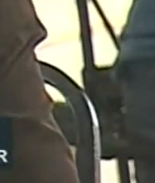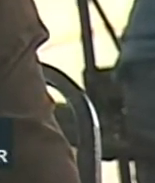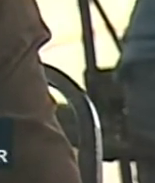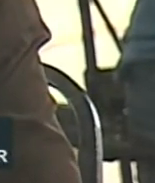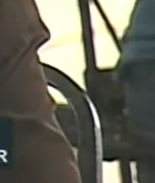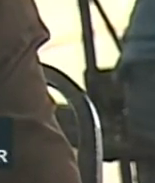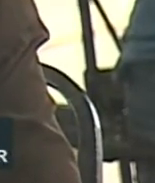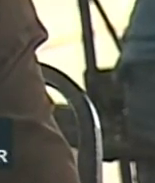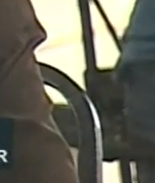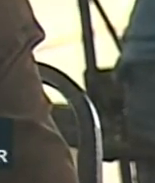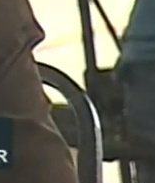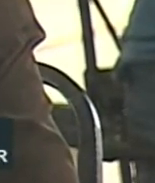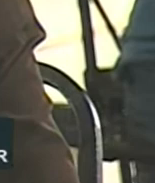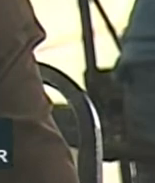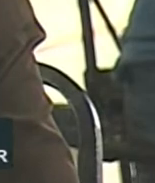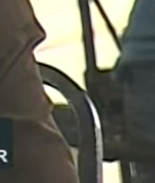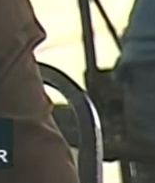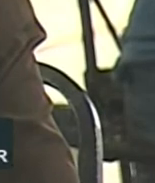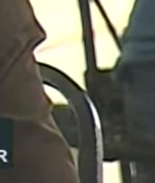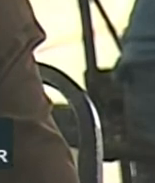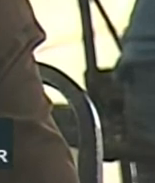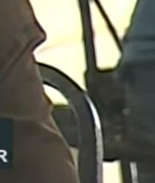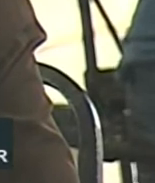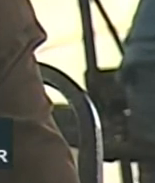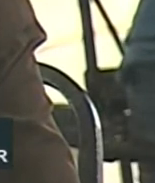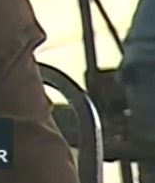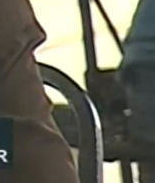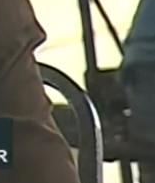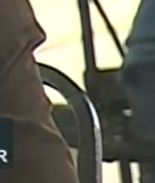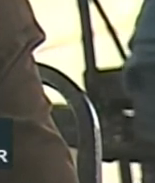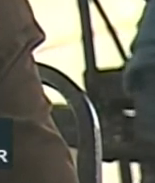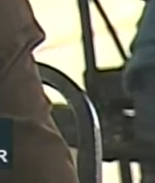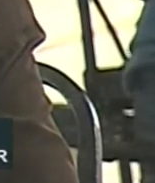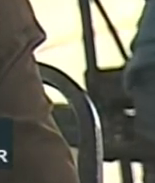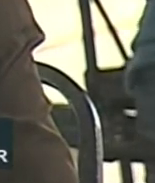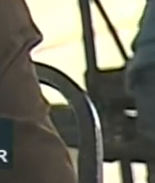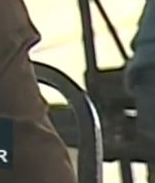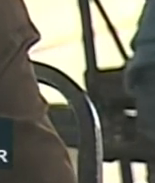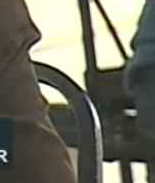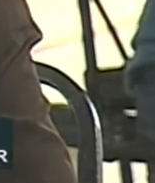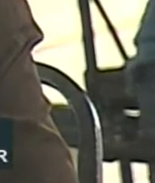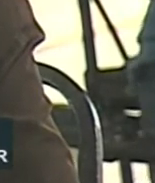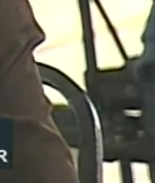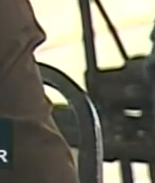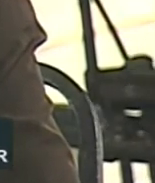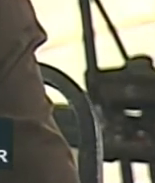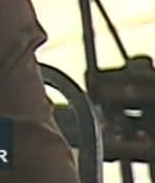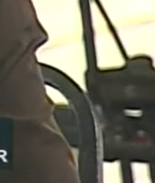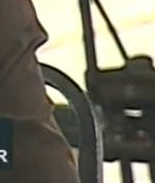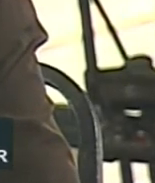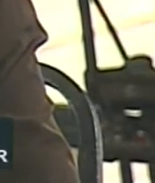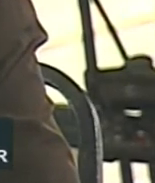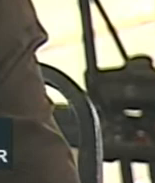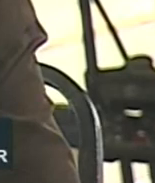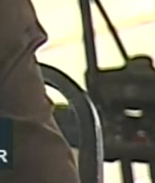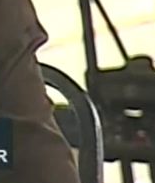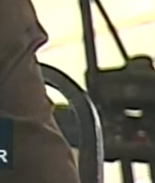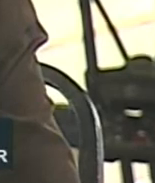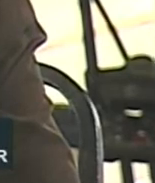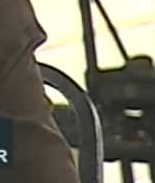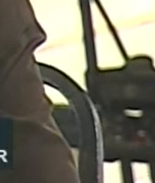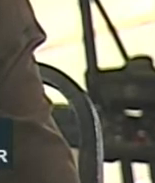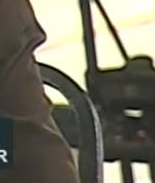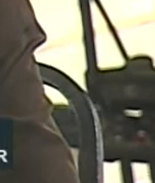envolvem muitos países, e países com culturas, tradições diferentes, certos temas encontram uma